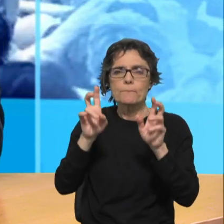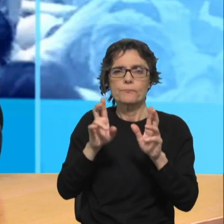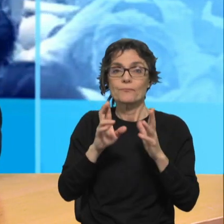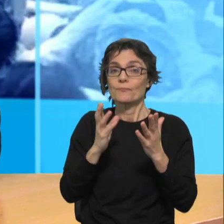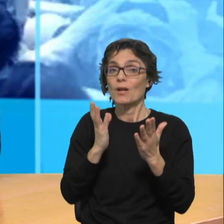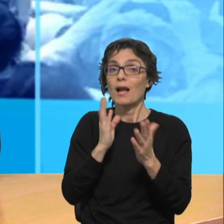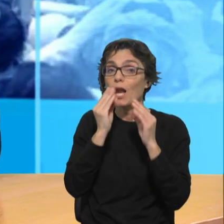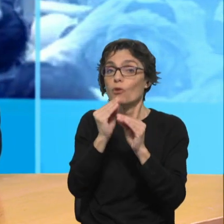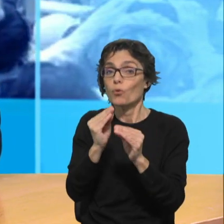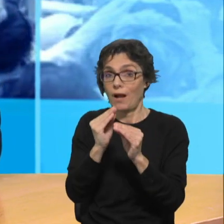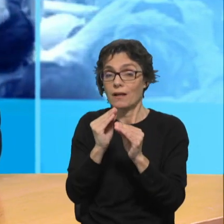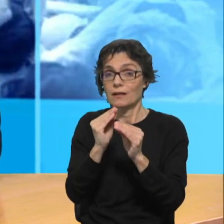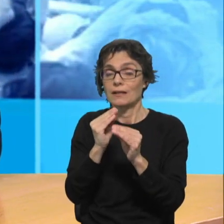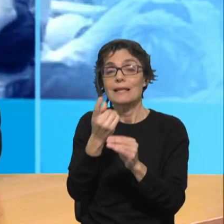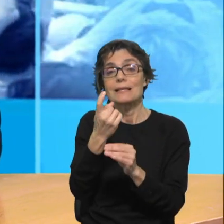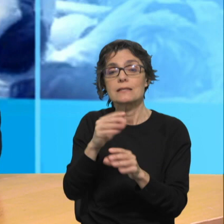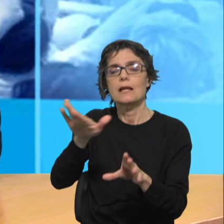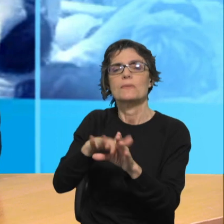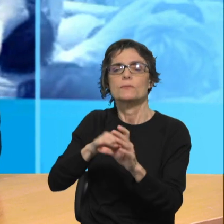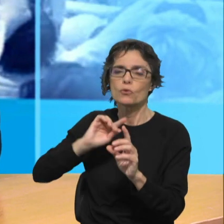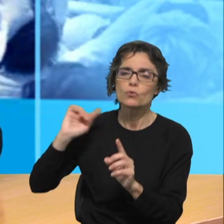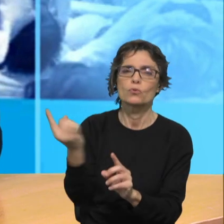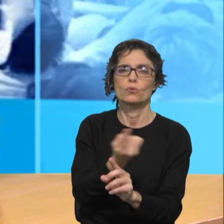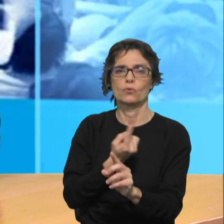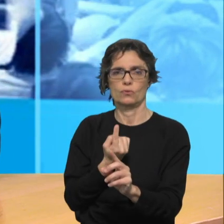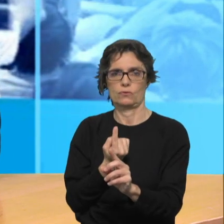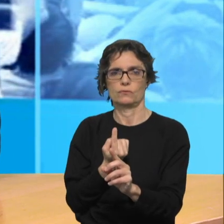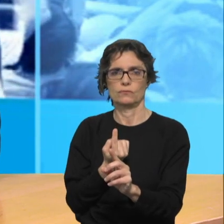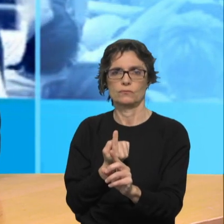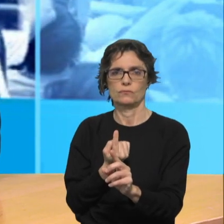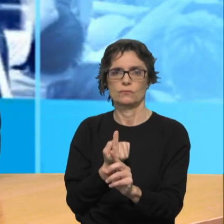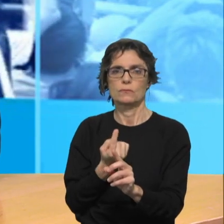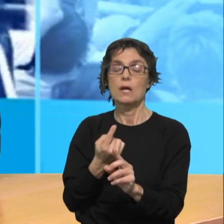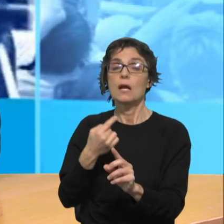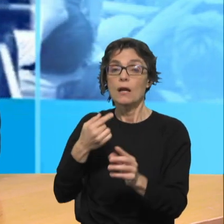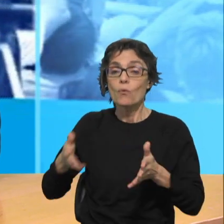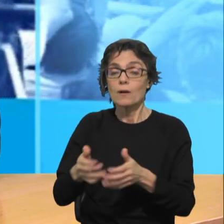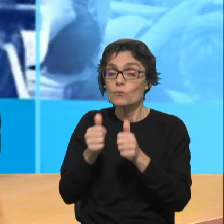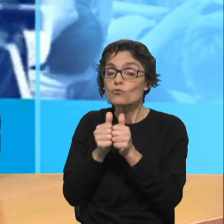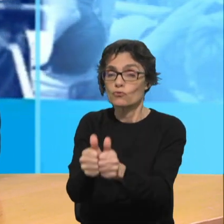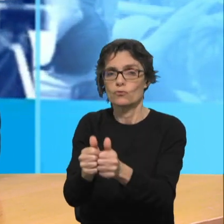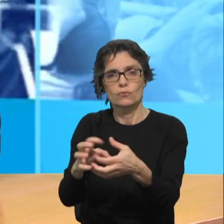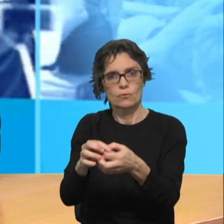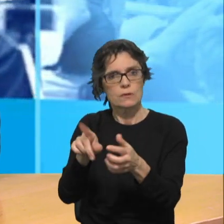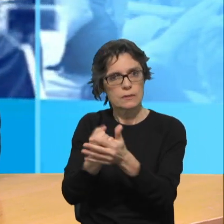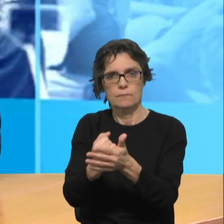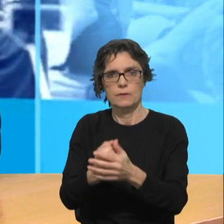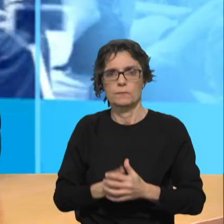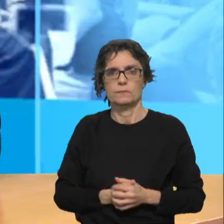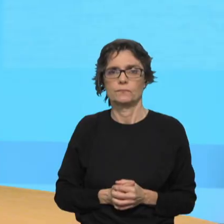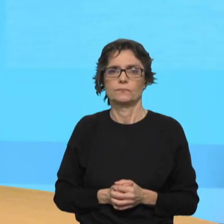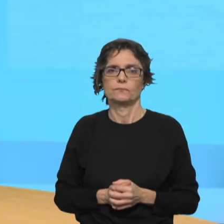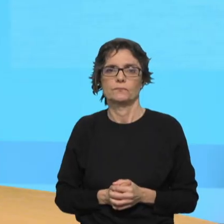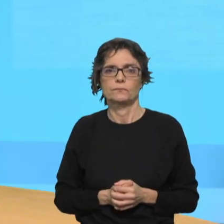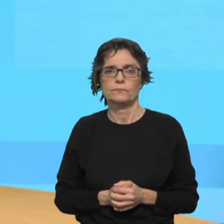não é só do professor. E aí temos todos que caminhar para o mesmo lado para conseguirmos bons resultados. Manuel Rocha, de que forma é